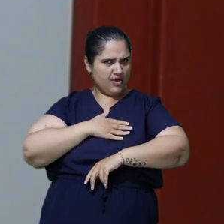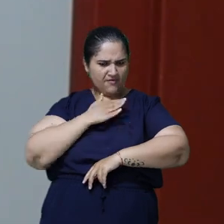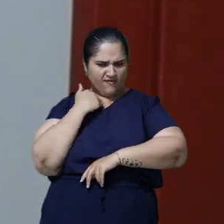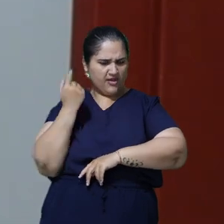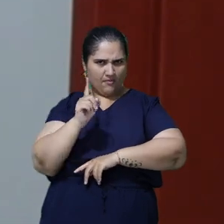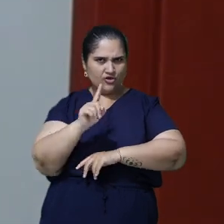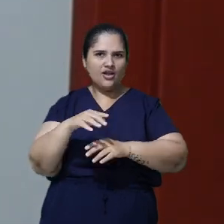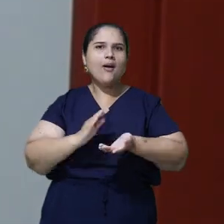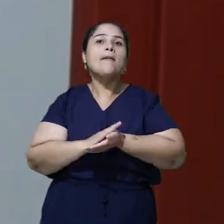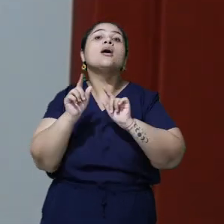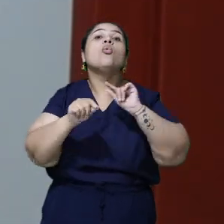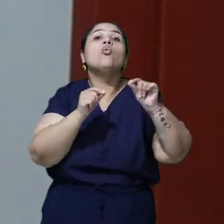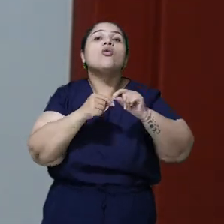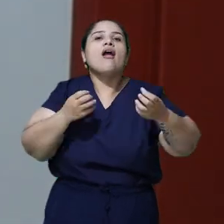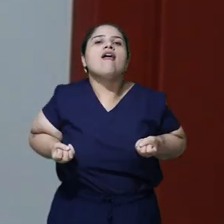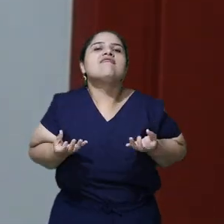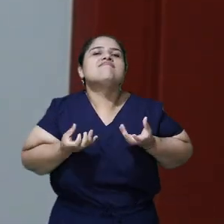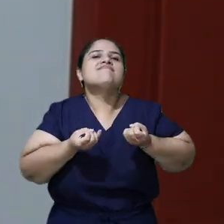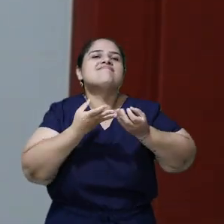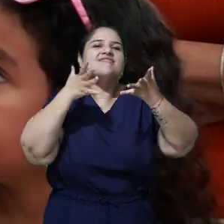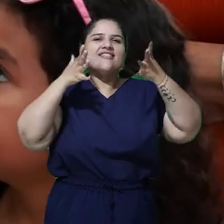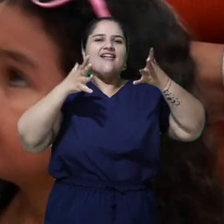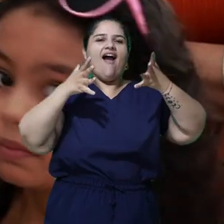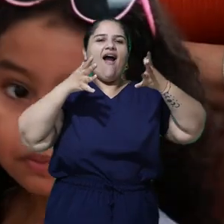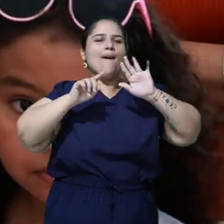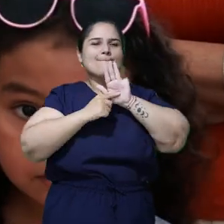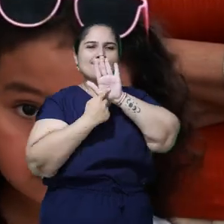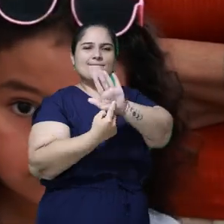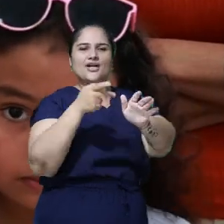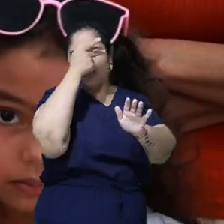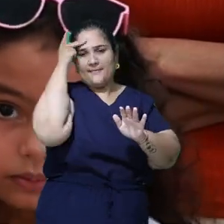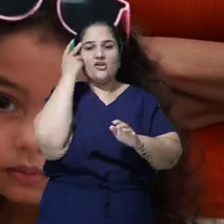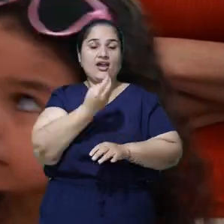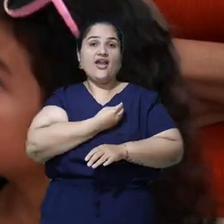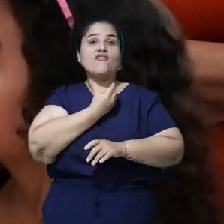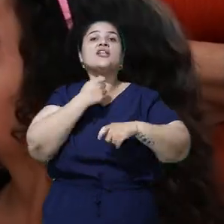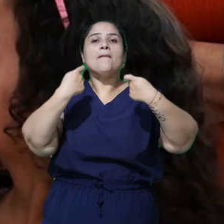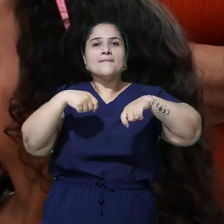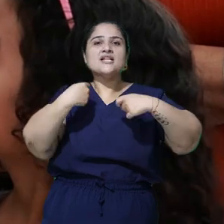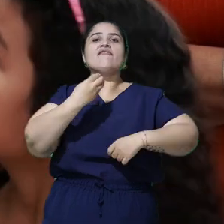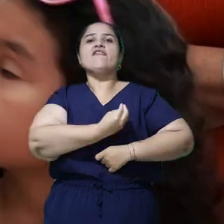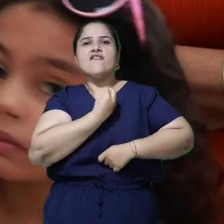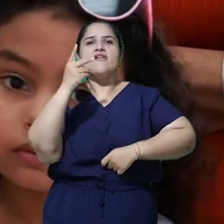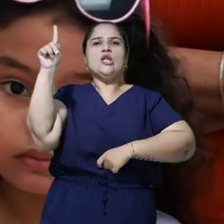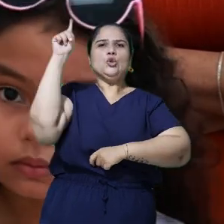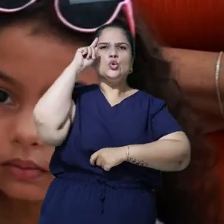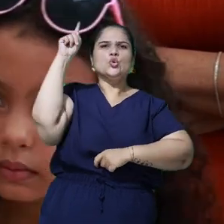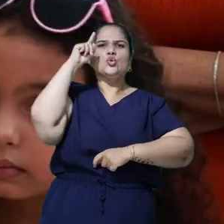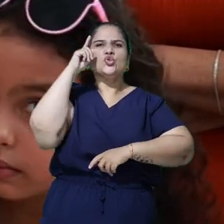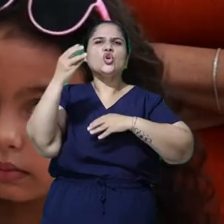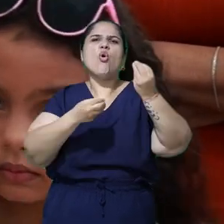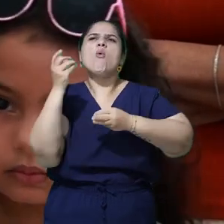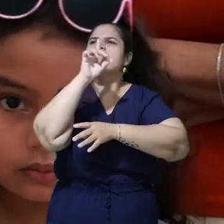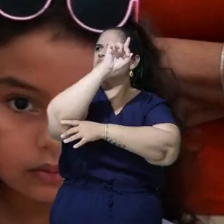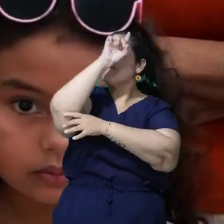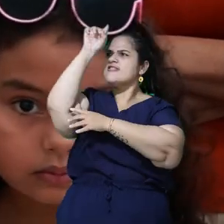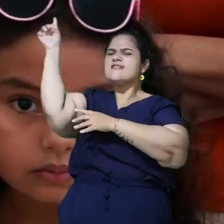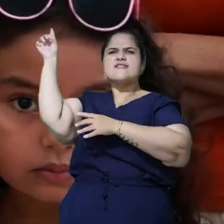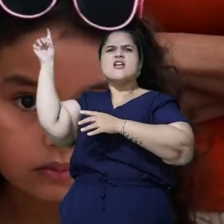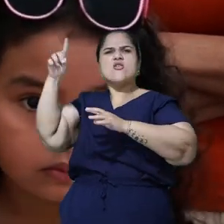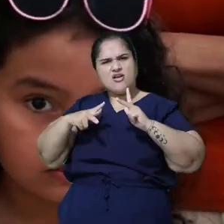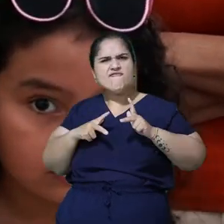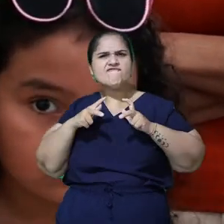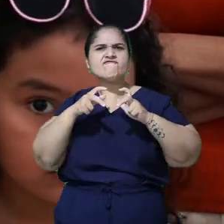pessoas a mostrar que a vida é para ser vivida todos os dias e mostrar o quanto Deus é fiel. O câncer não é uma sentença de